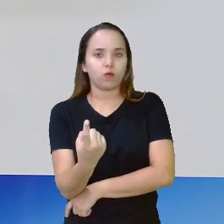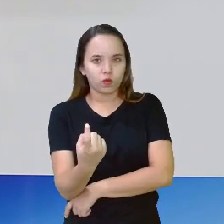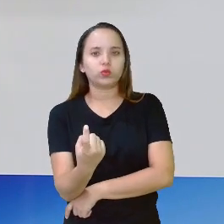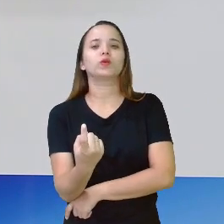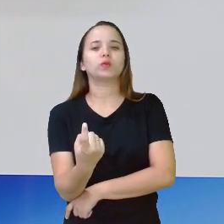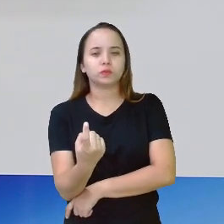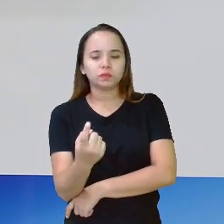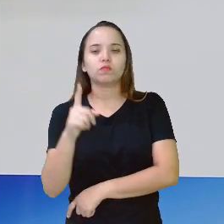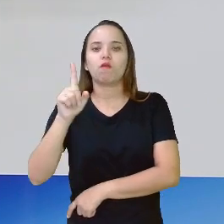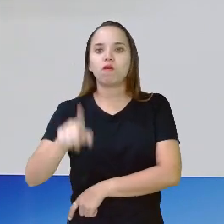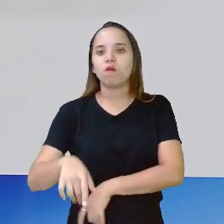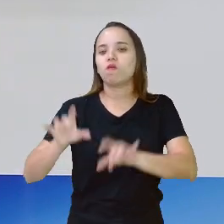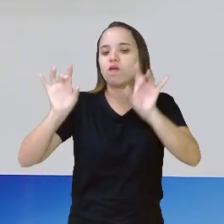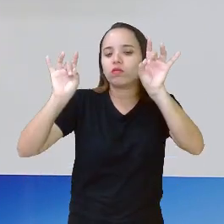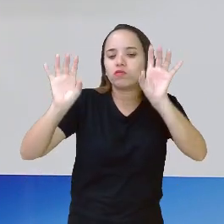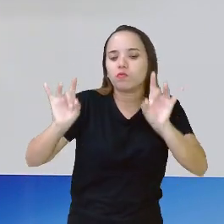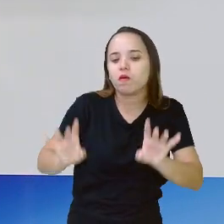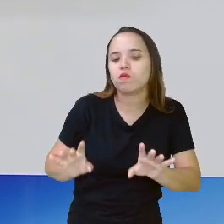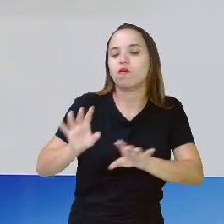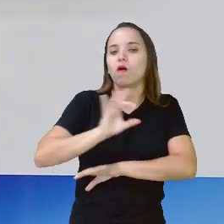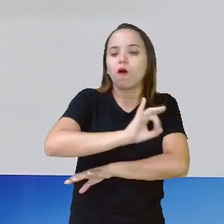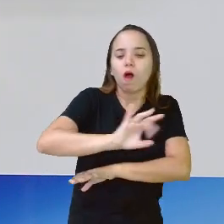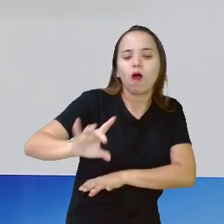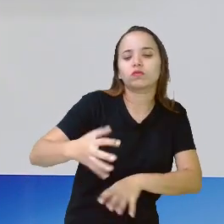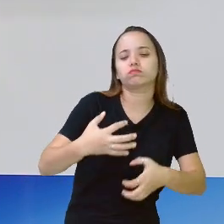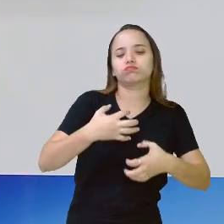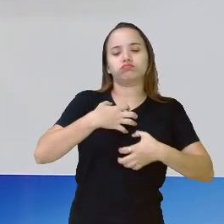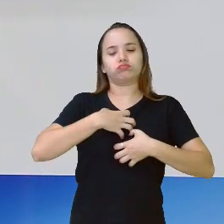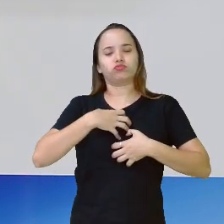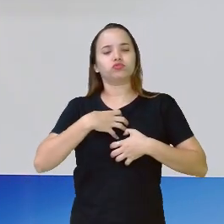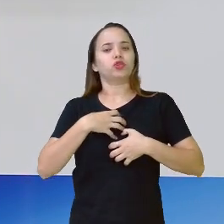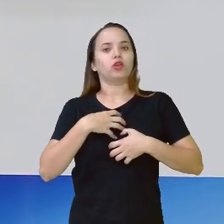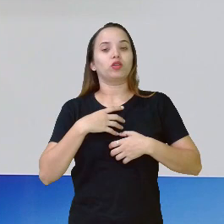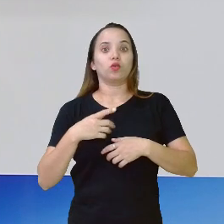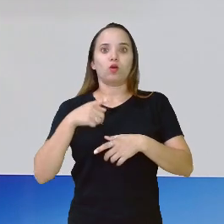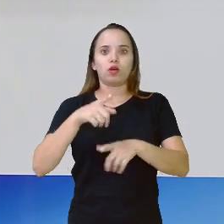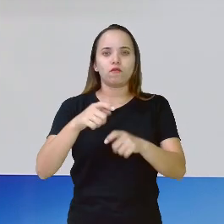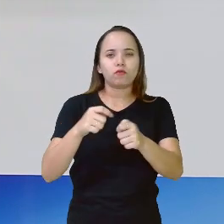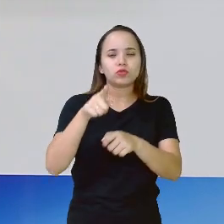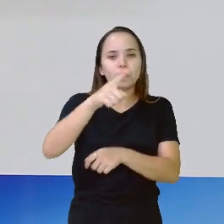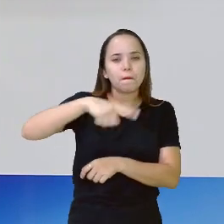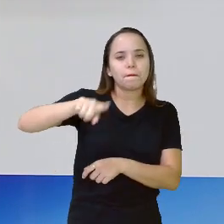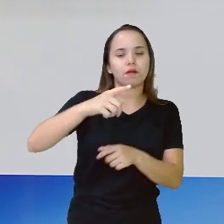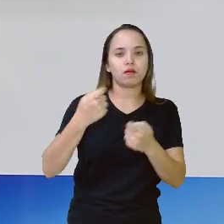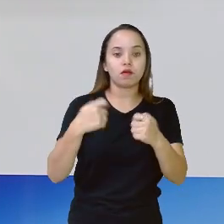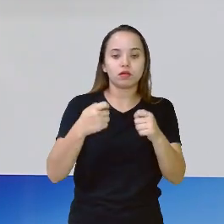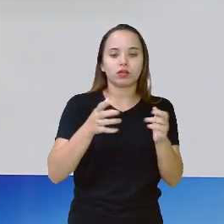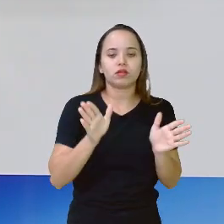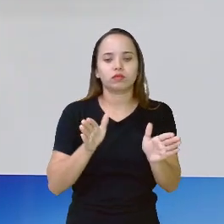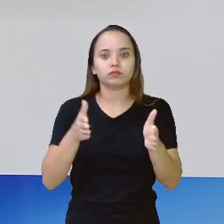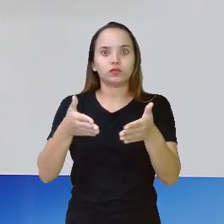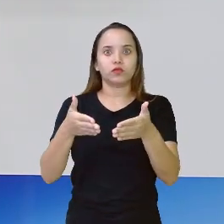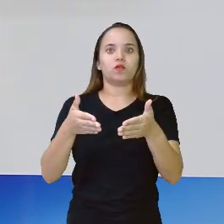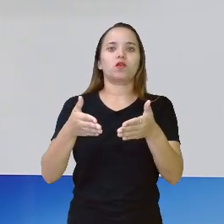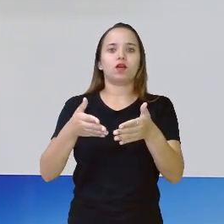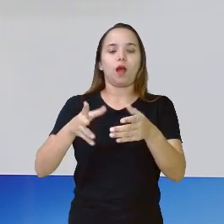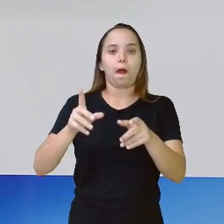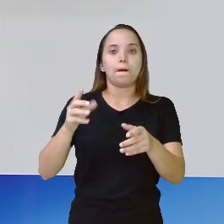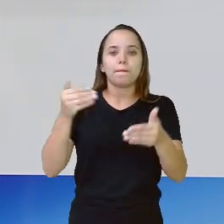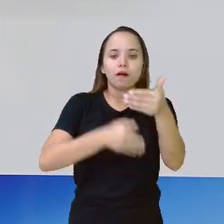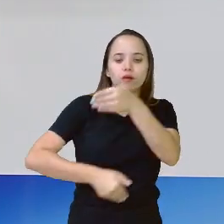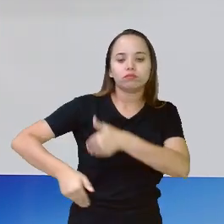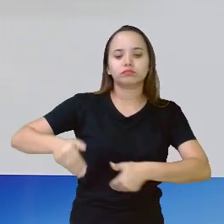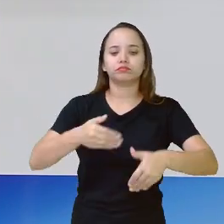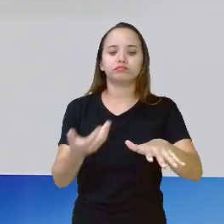sim suas possibilidades para que você foque e contemplar de maneira igualitária